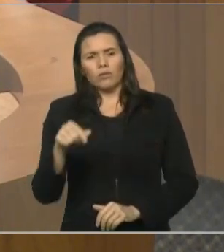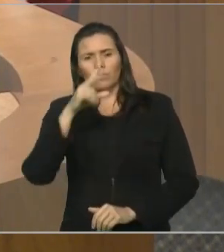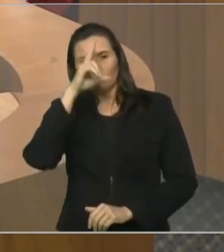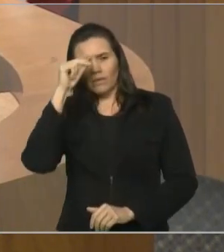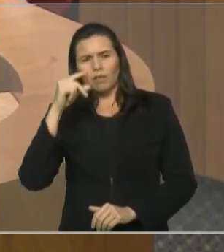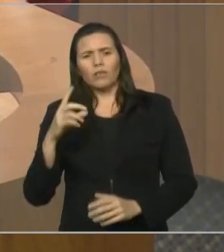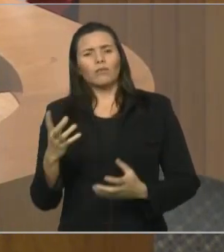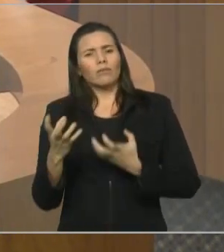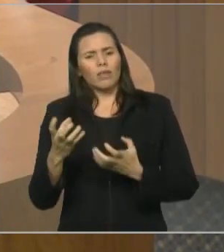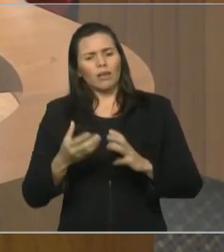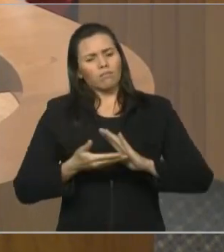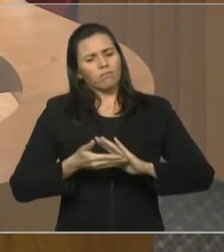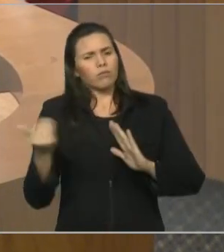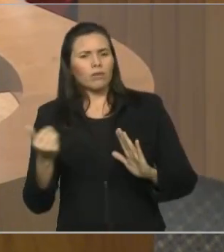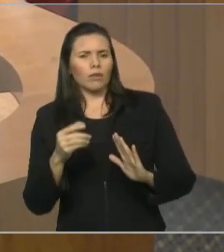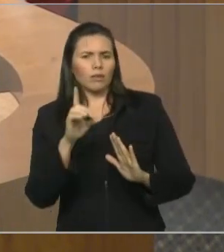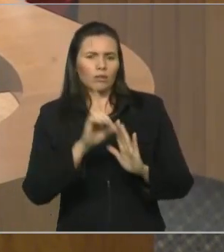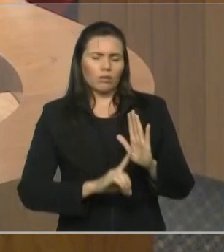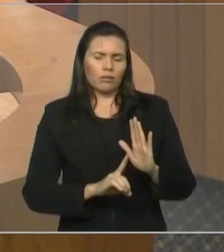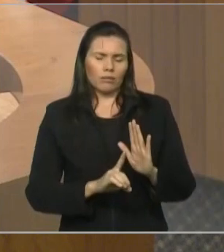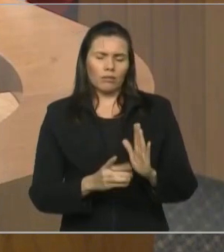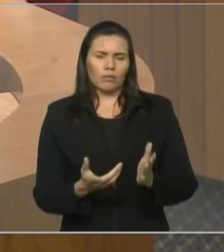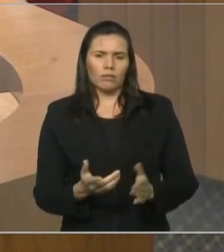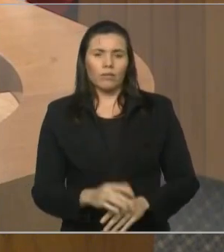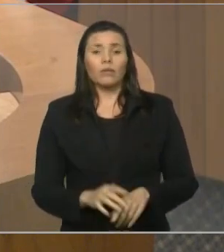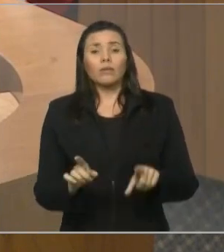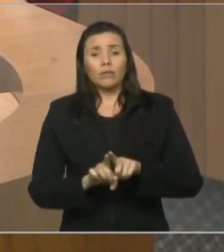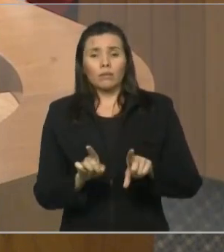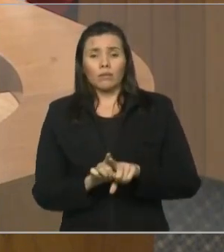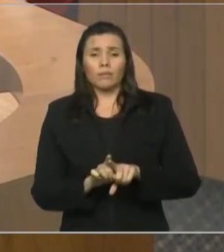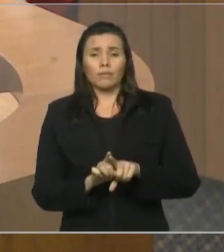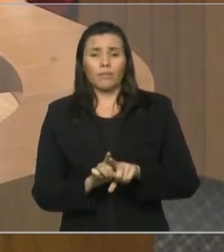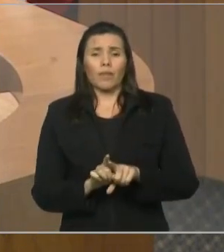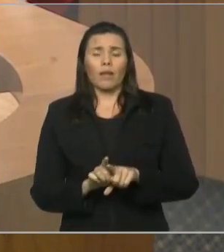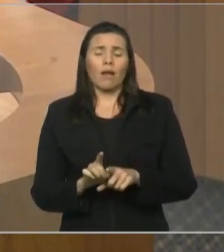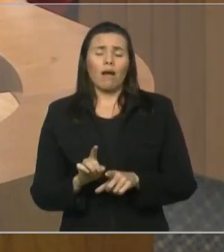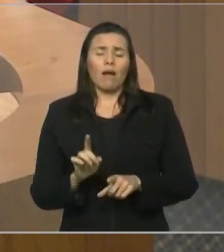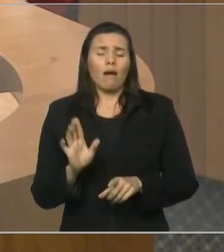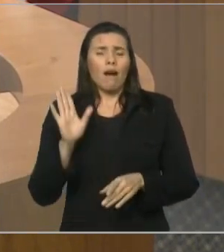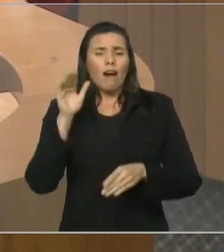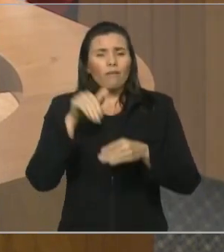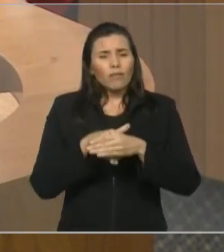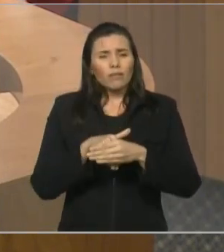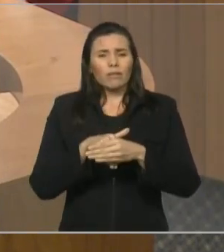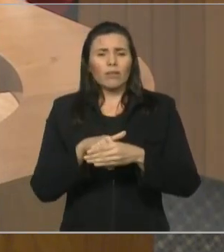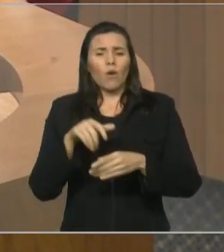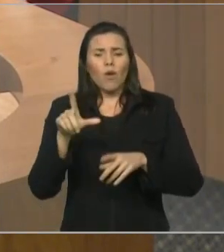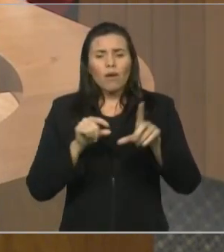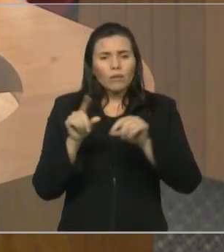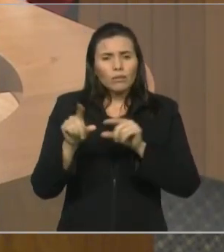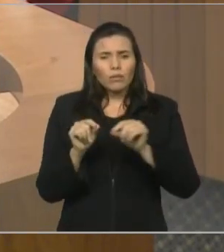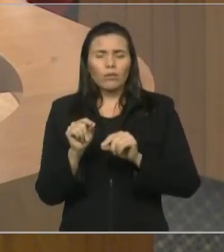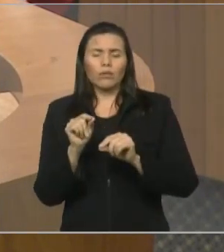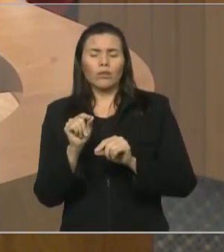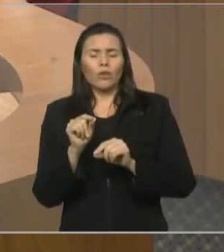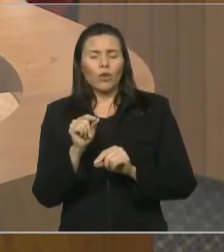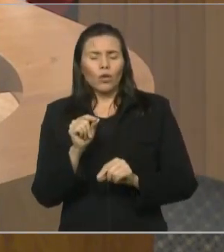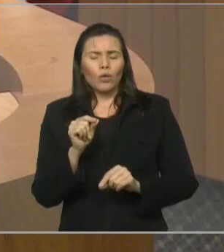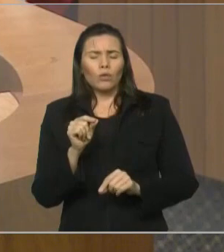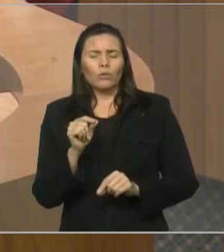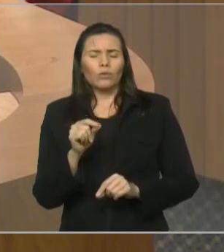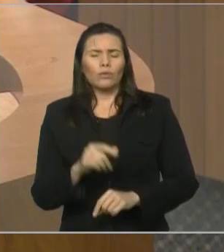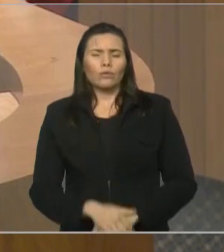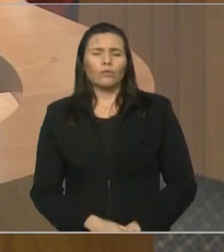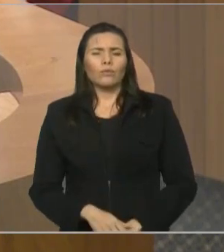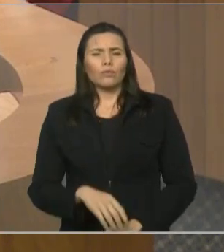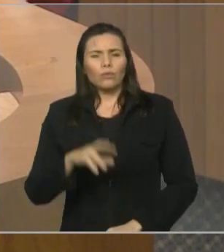a eleição dos diretores e vice-diretores das escolas estão na meta